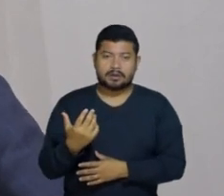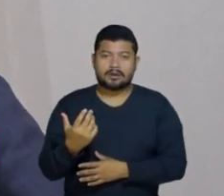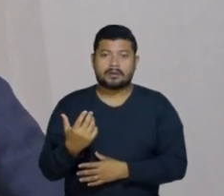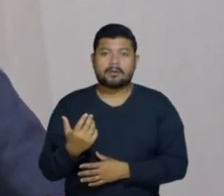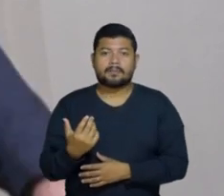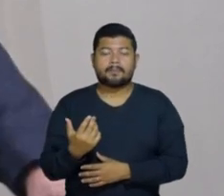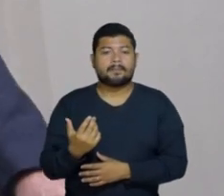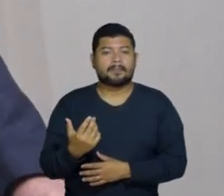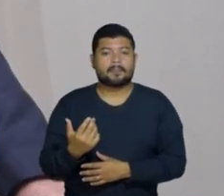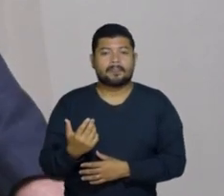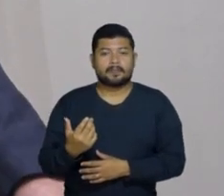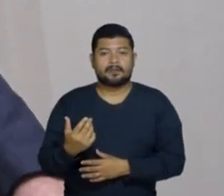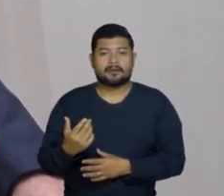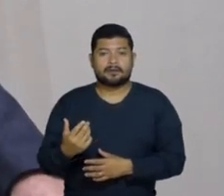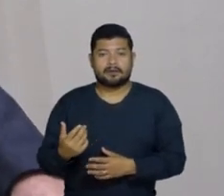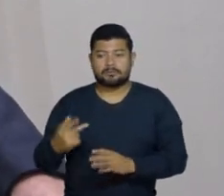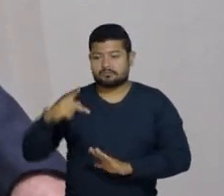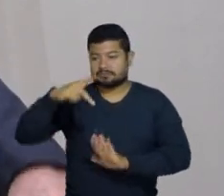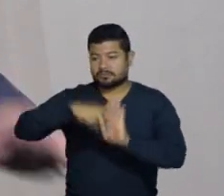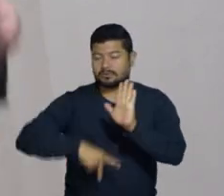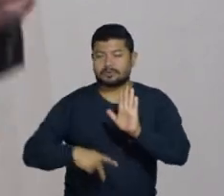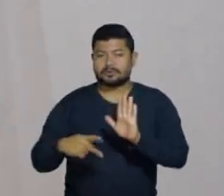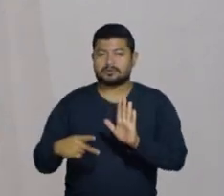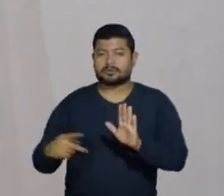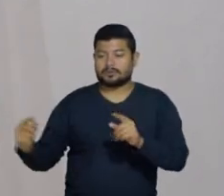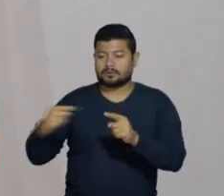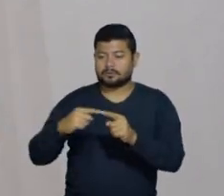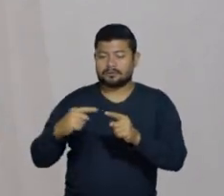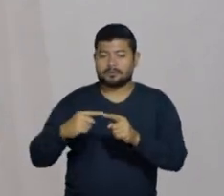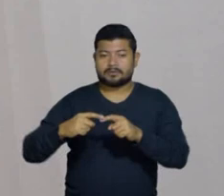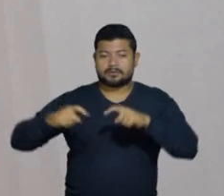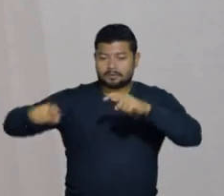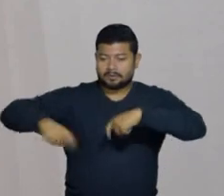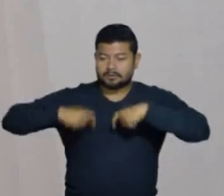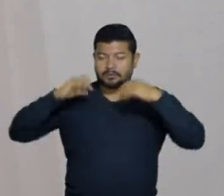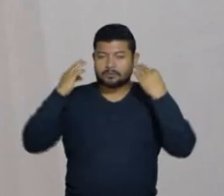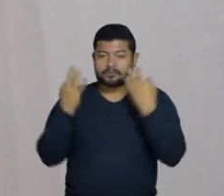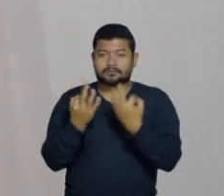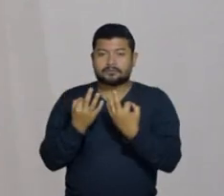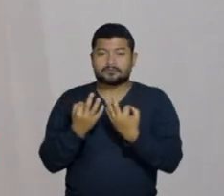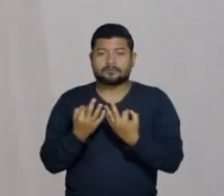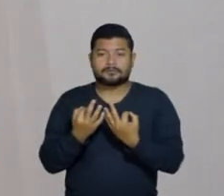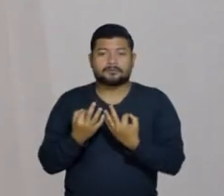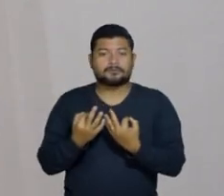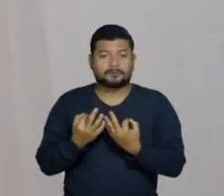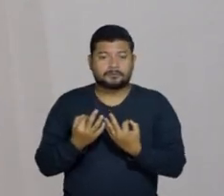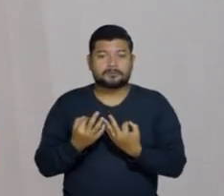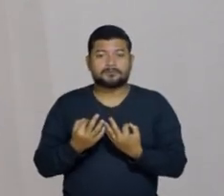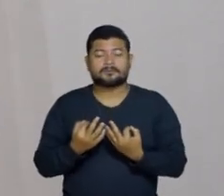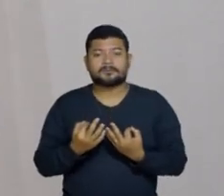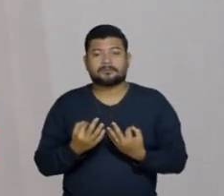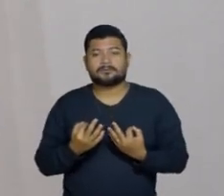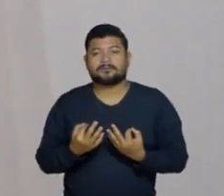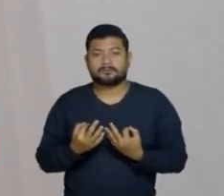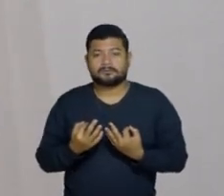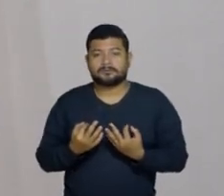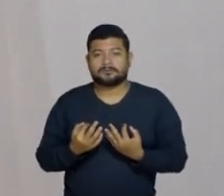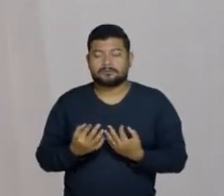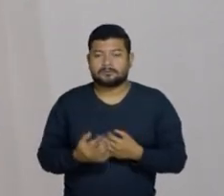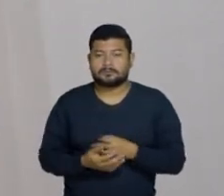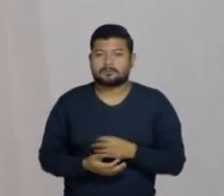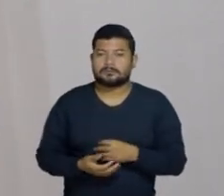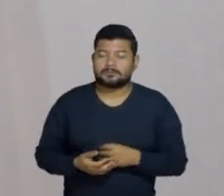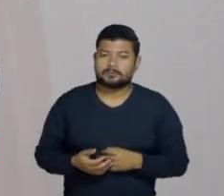para a nossa agricultura familiar, onde se pudesse estabelecer e criar várias ações